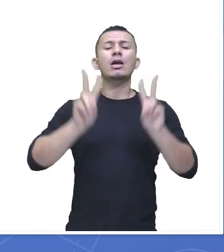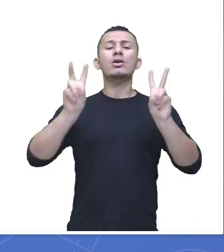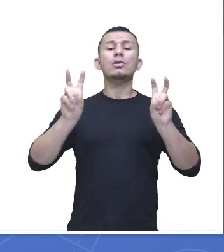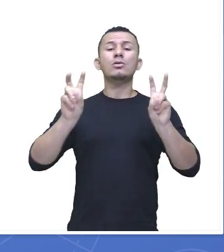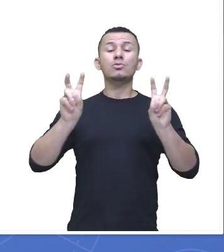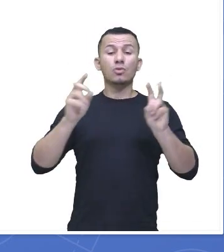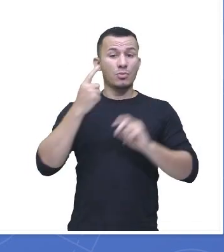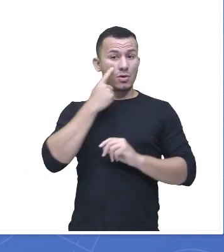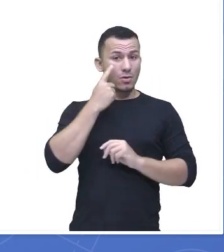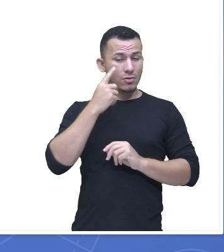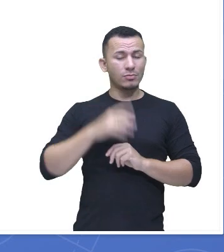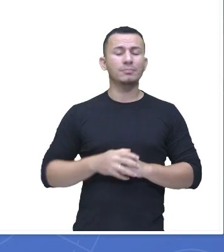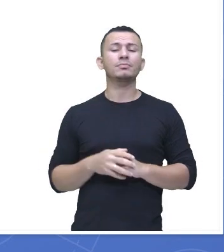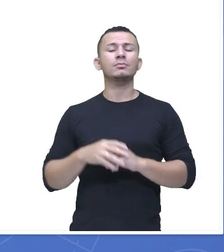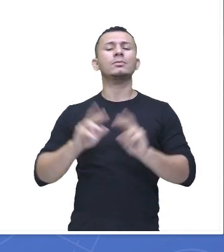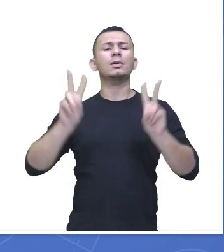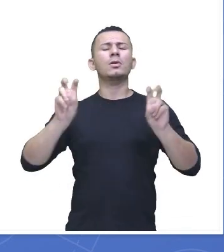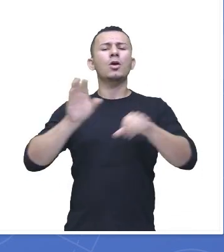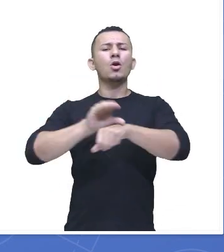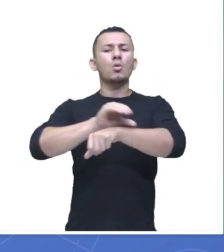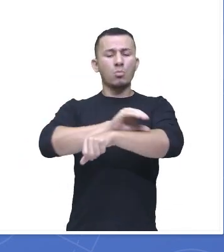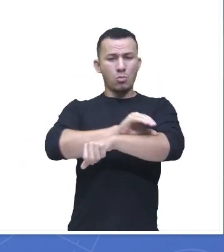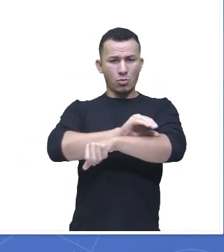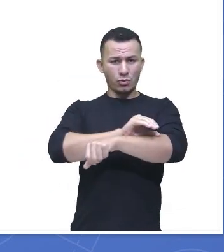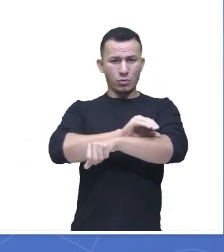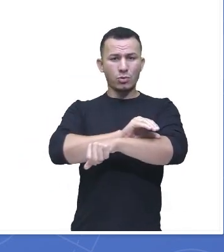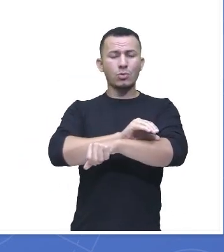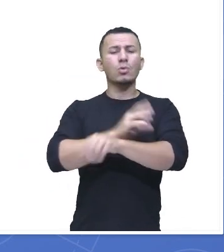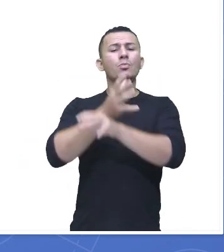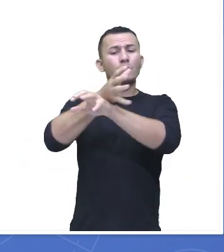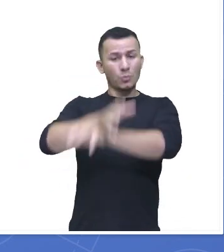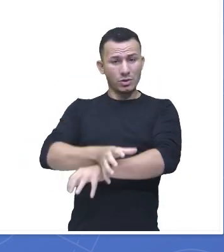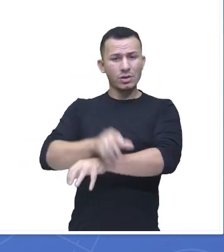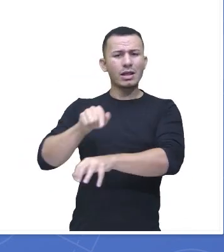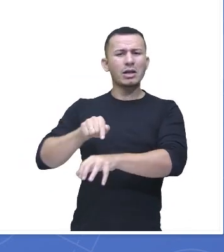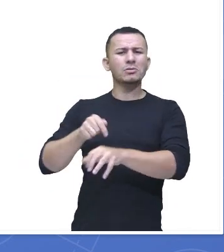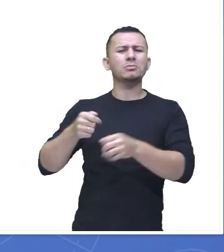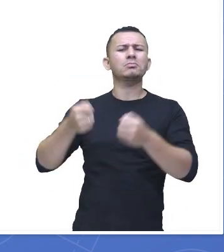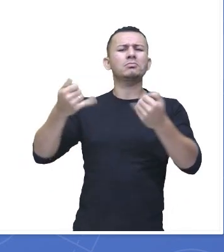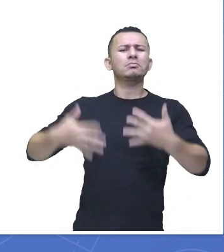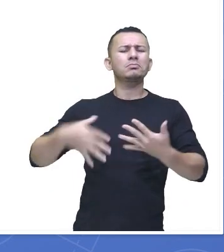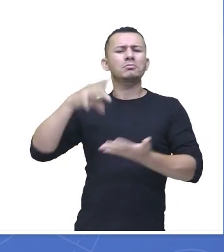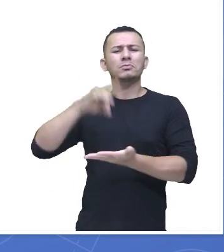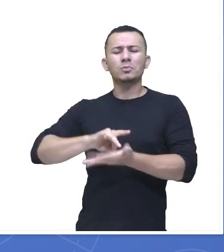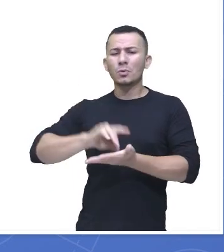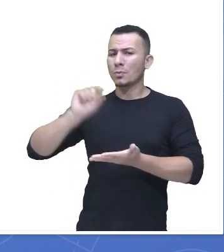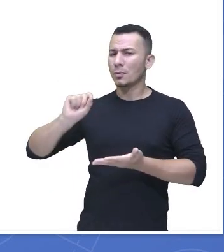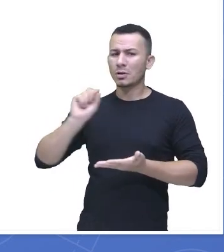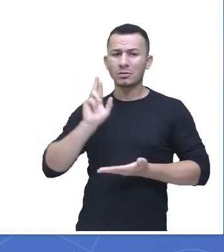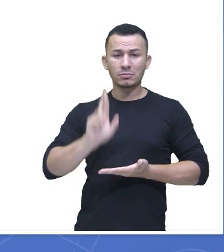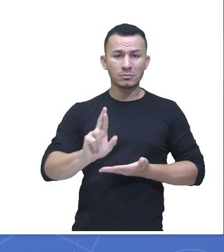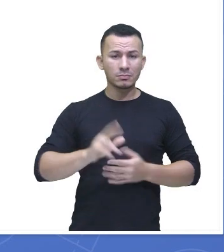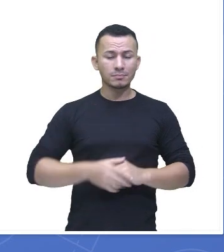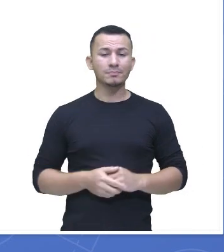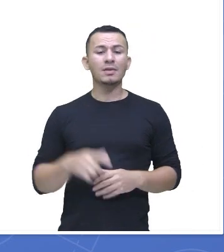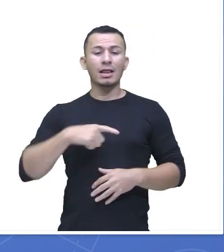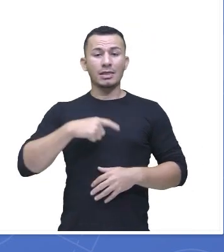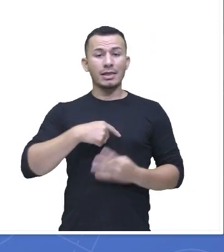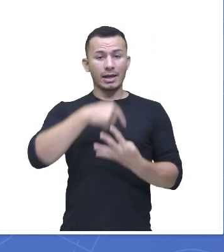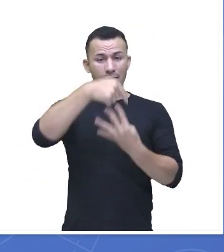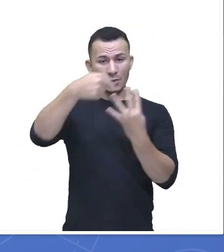músculo, presta atenção: estriado esquelético, podemos afirmar que vejam aí as